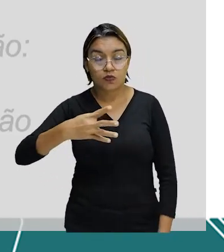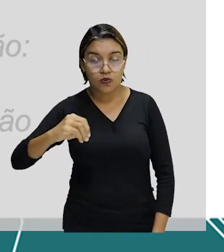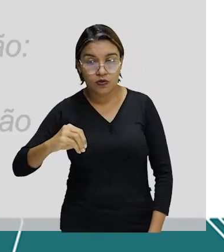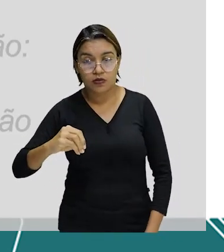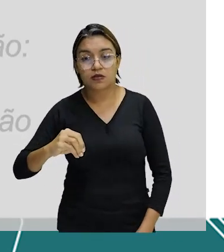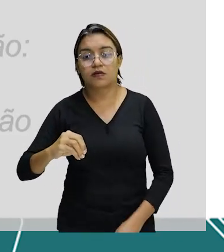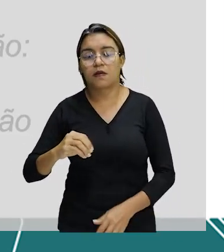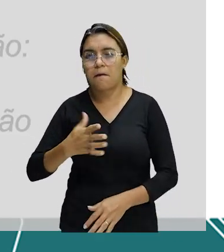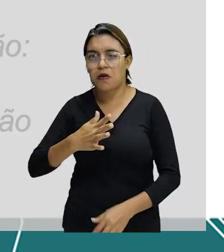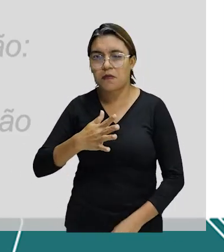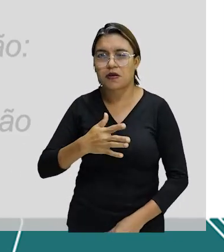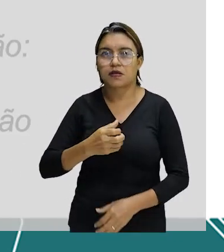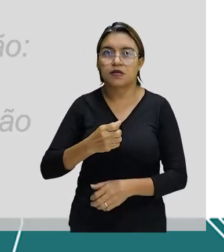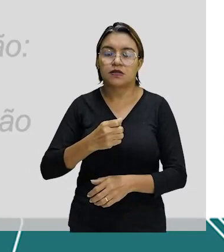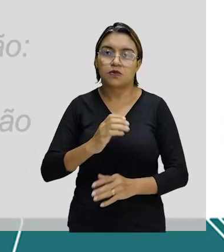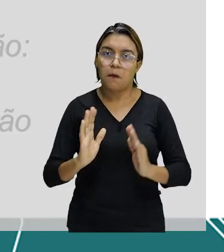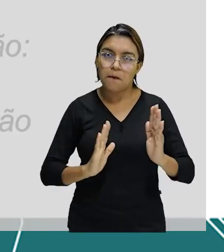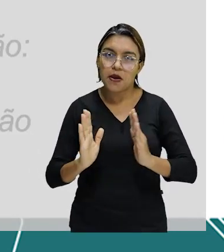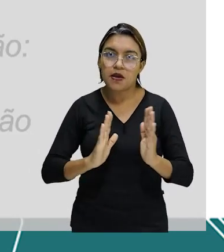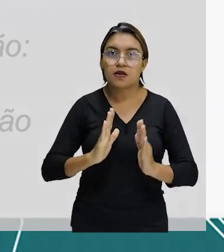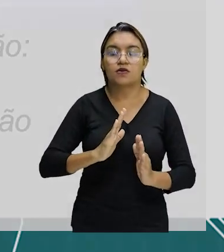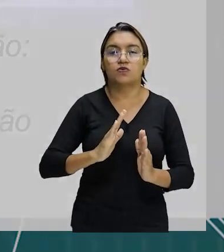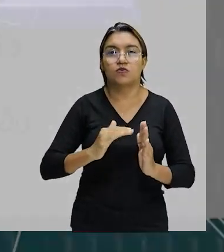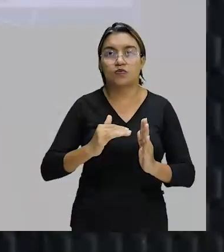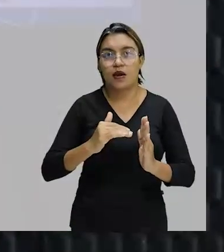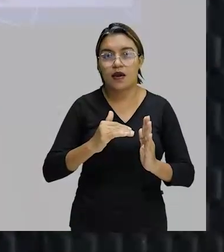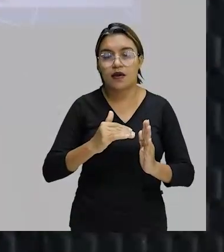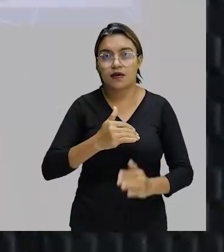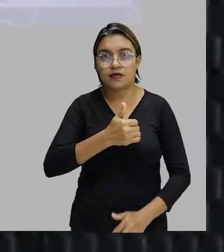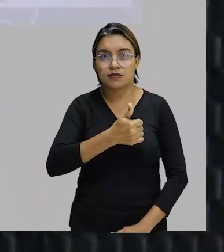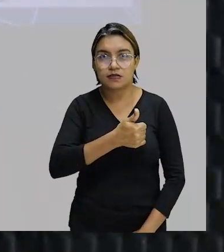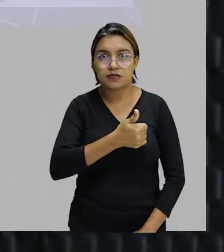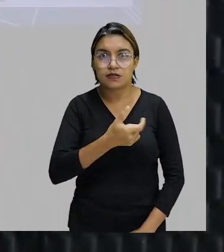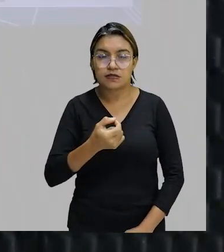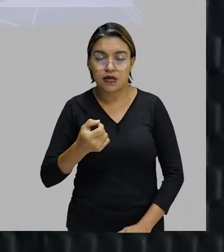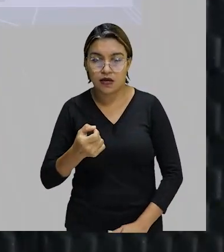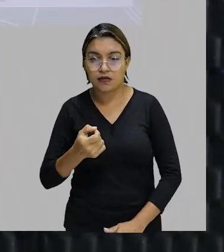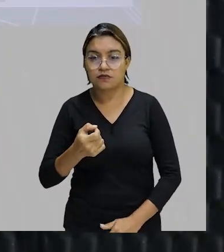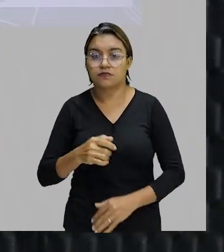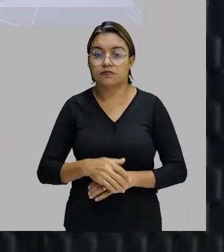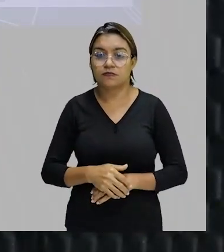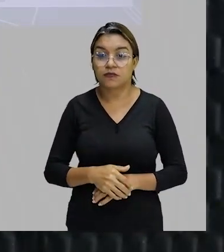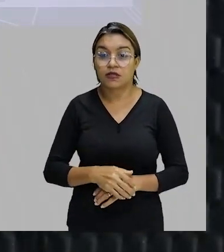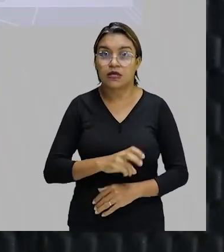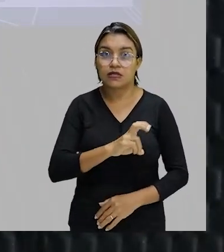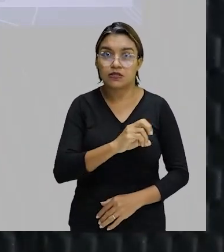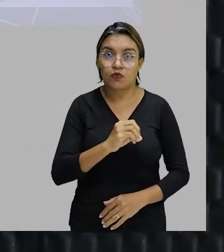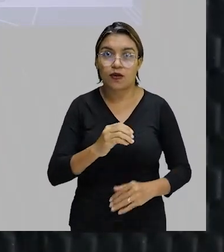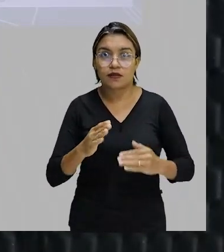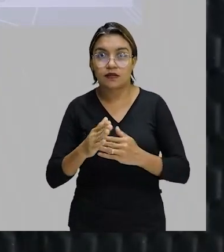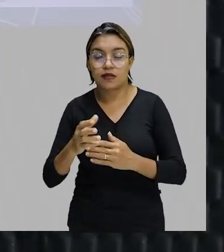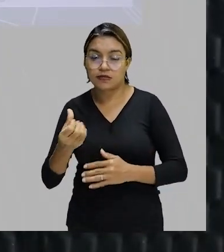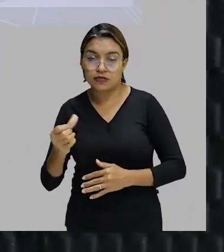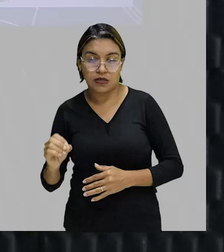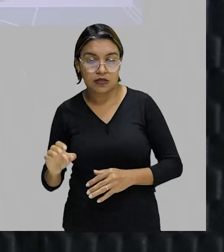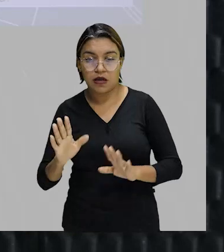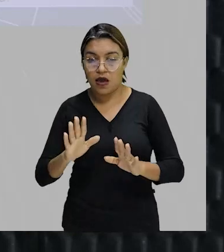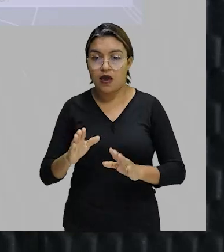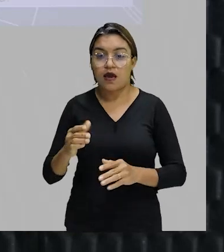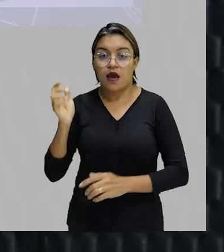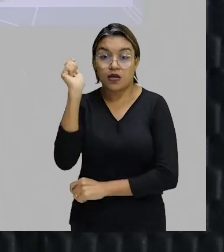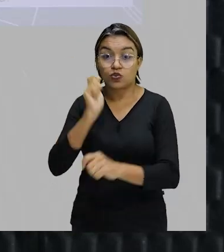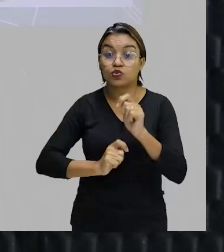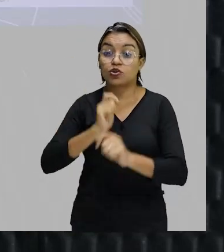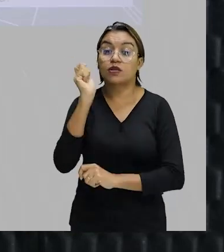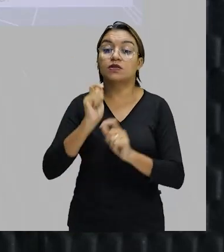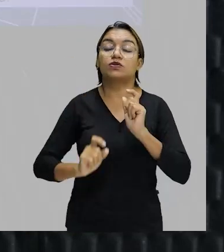também 100 anos, de 1950 a 1960, ela é a industrialização, né,